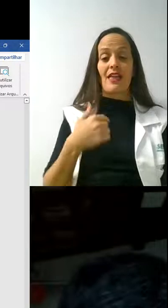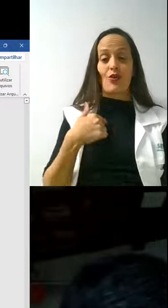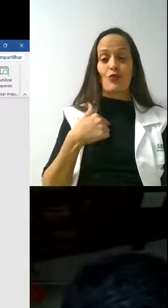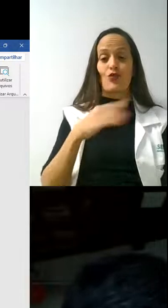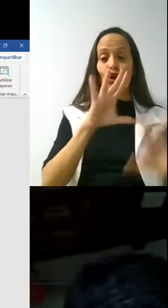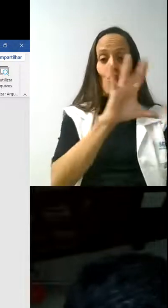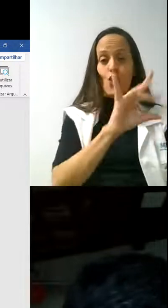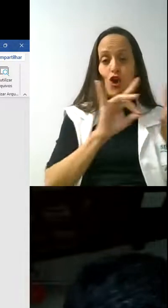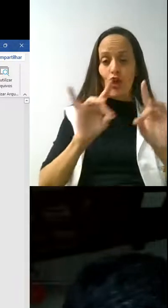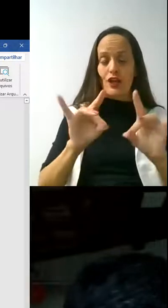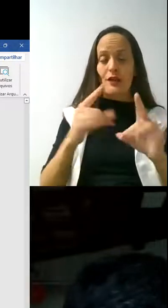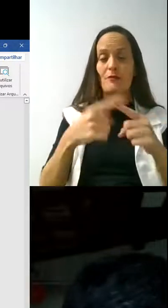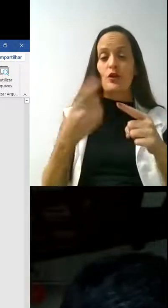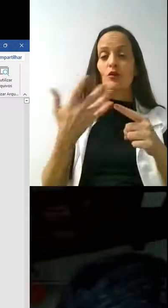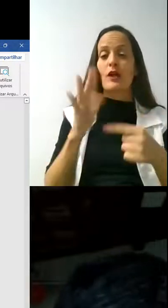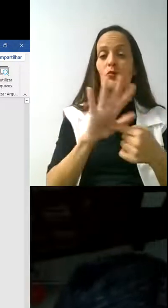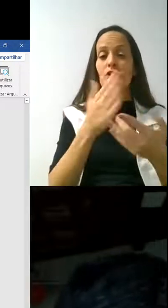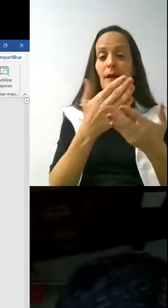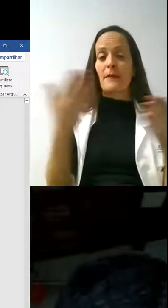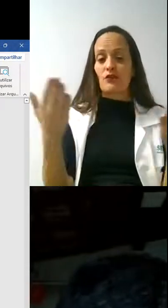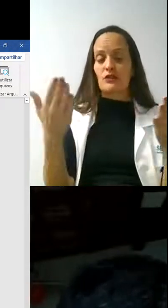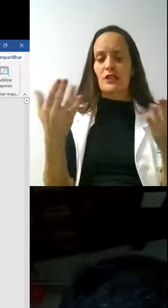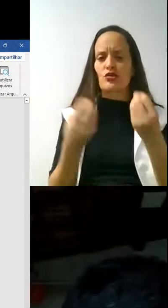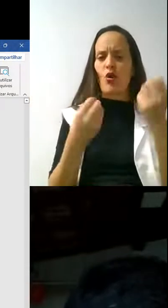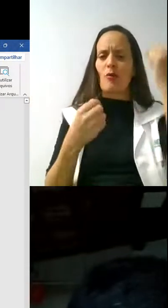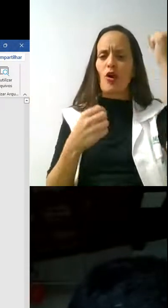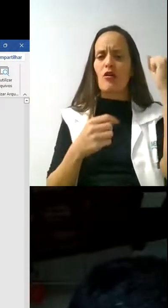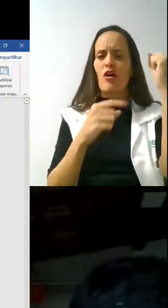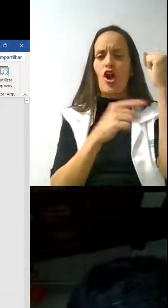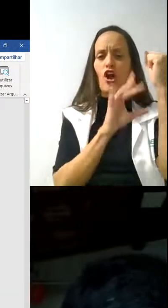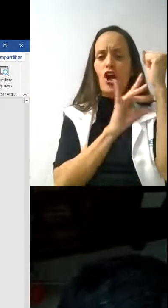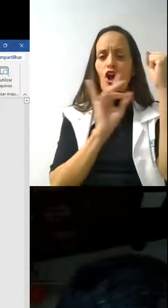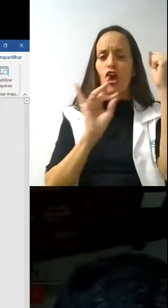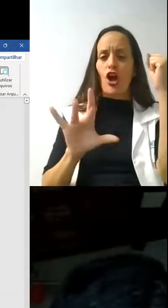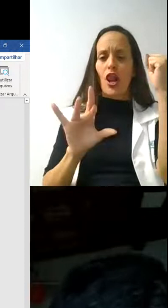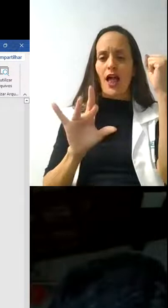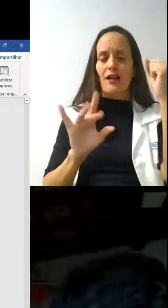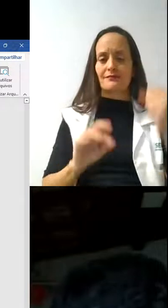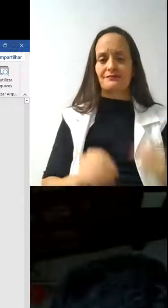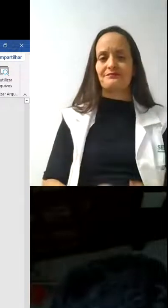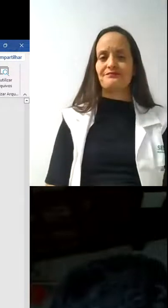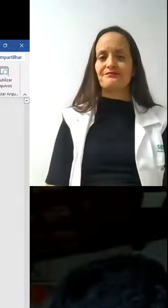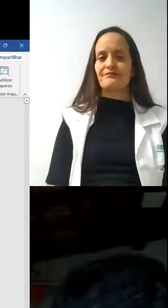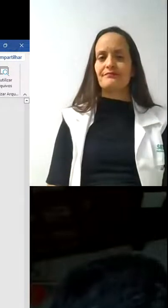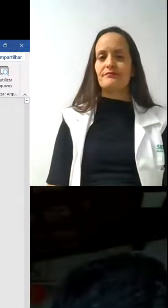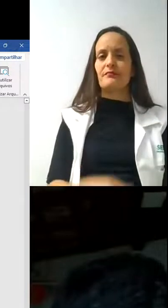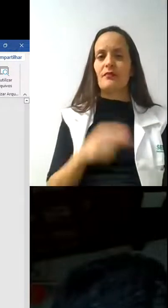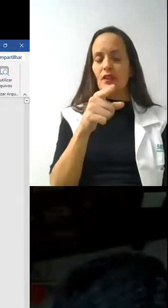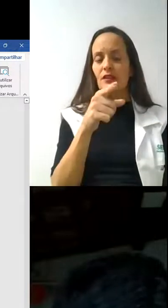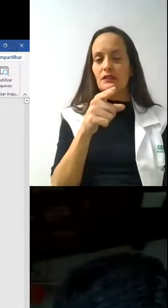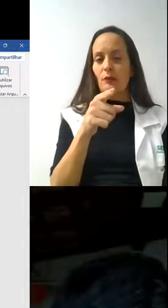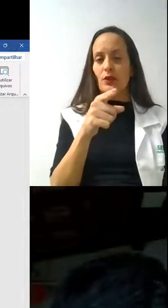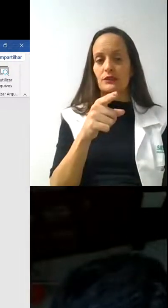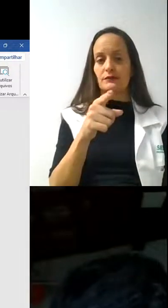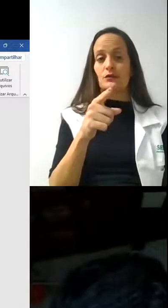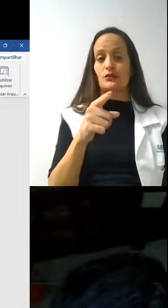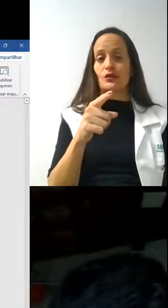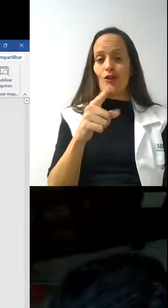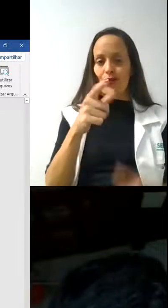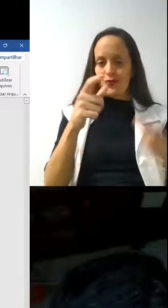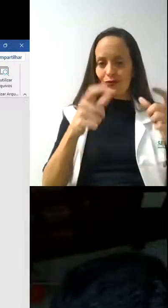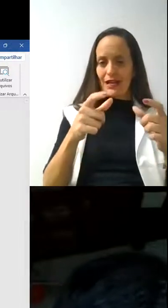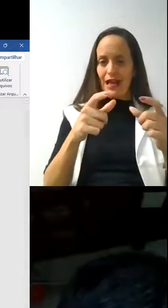representado o poste, né, num projeto. Então, aqui, por exemplo, ó, esse poste aqui é o número 3, né?